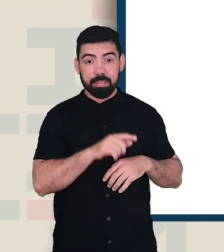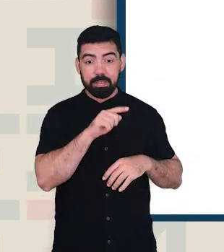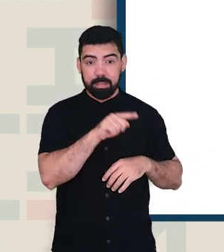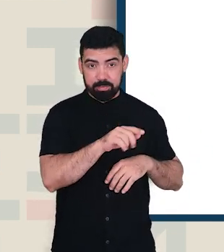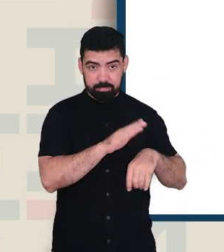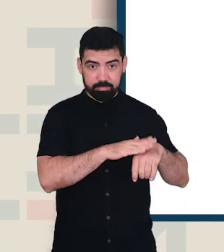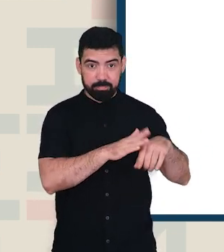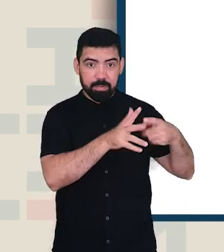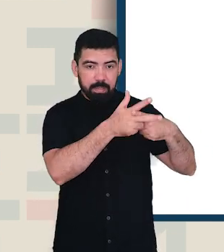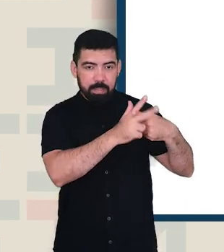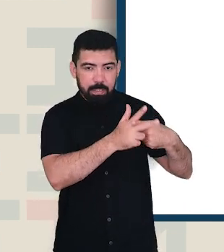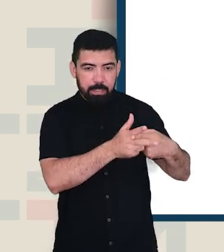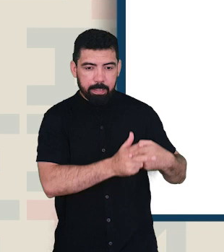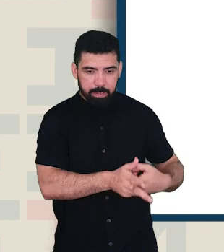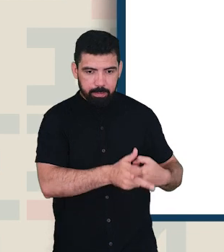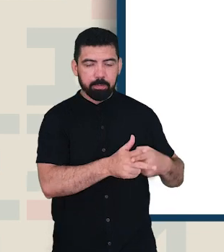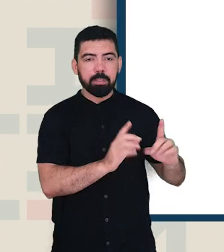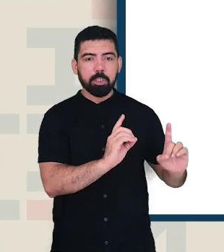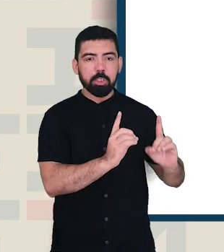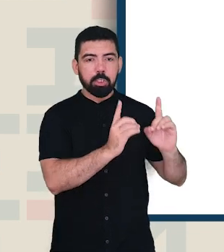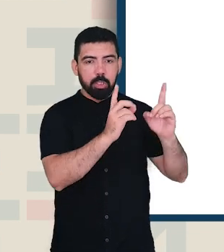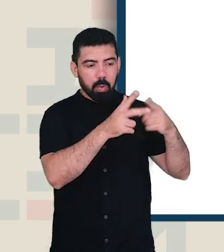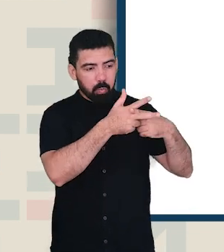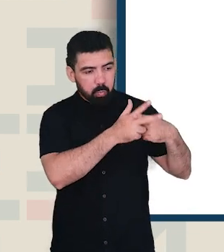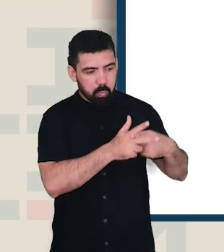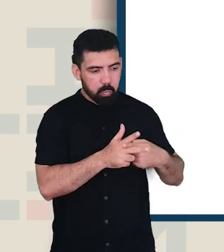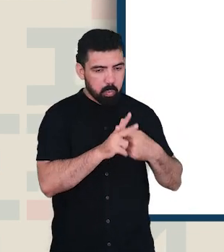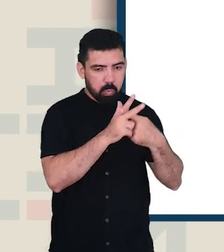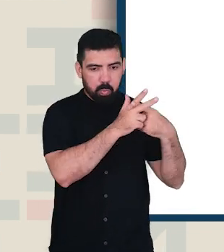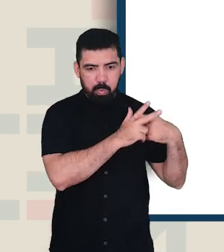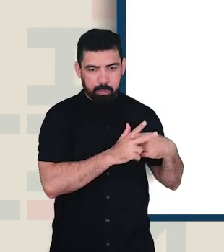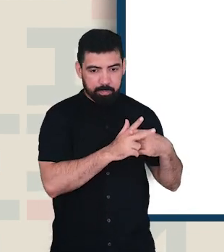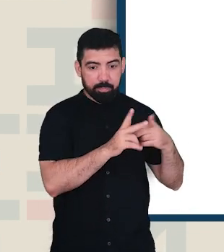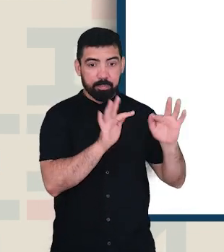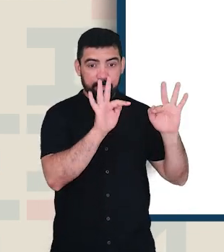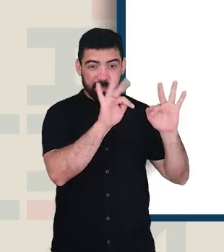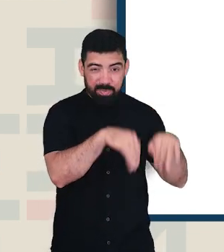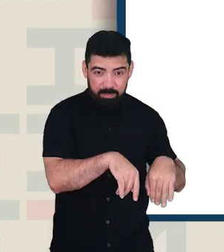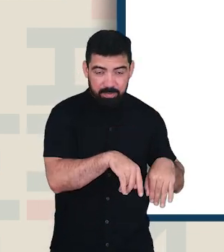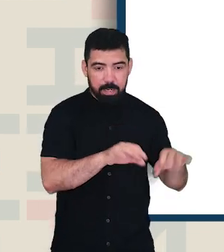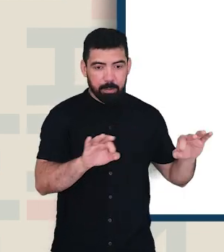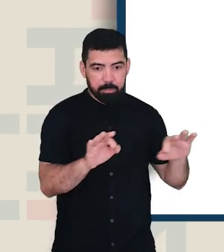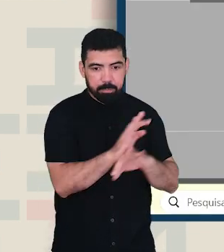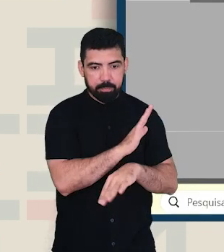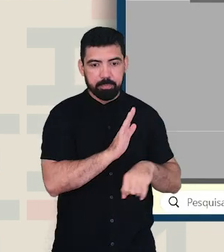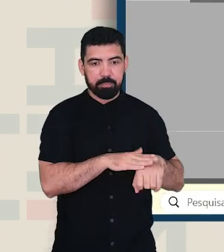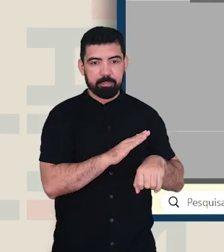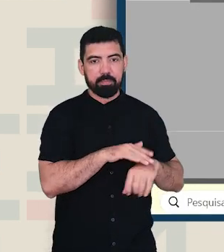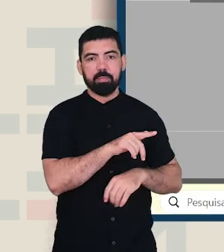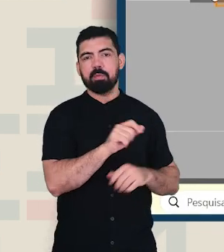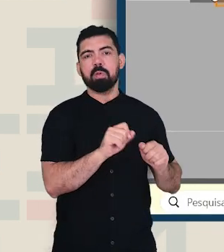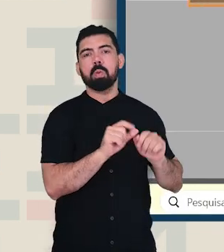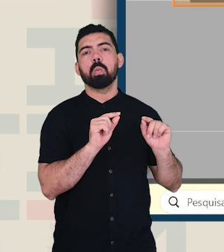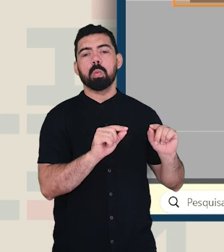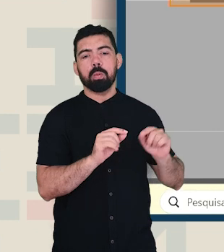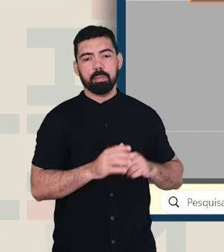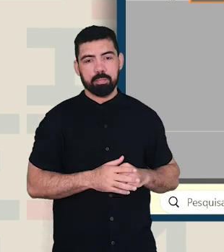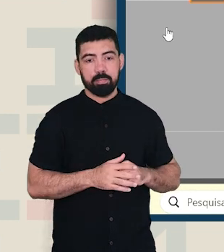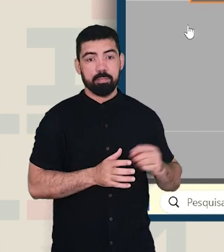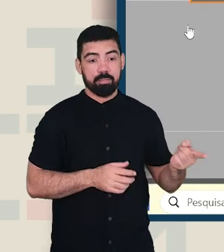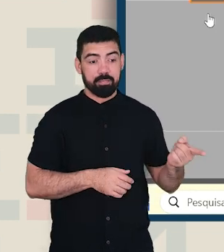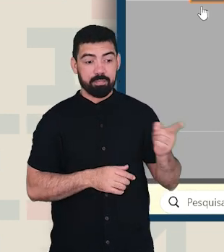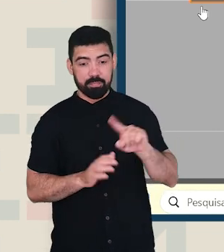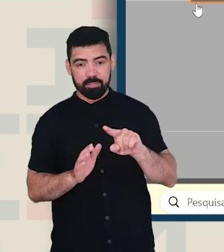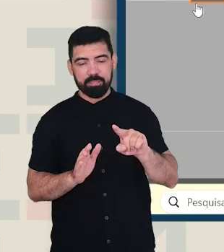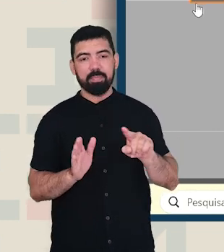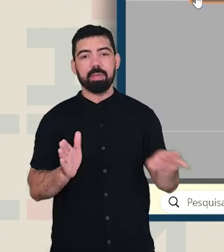Eu trabalho todo com digital e só no finalzinho ele vai passar para o DAC,